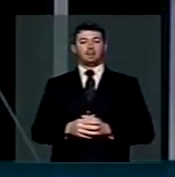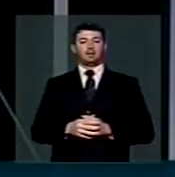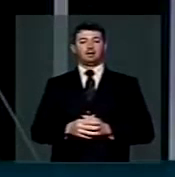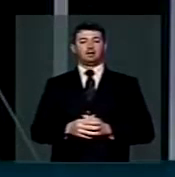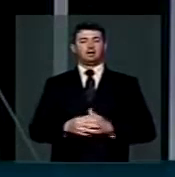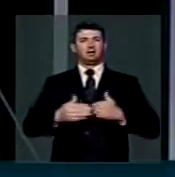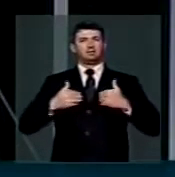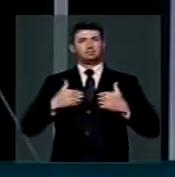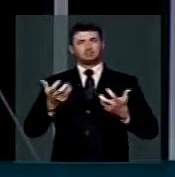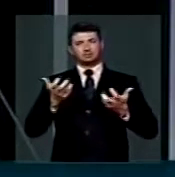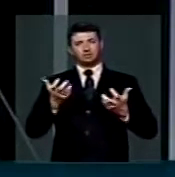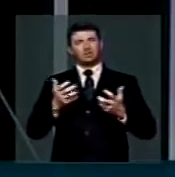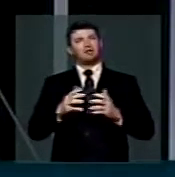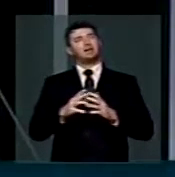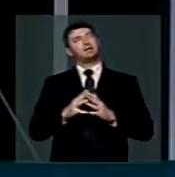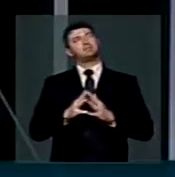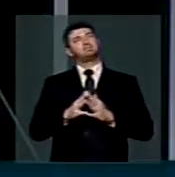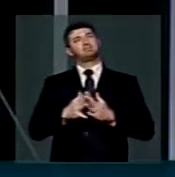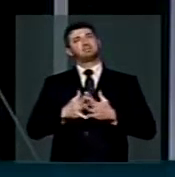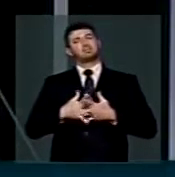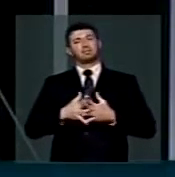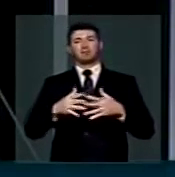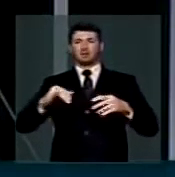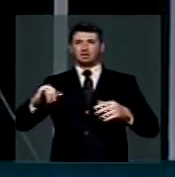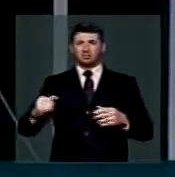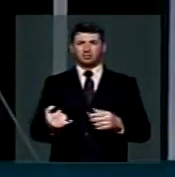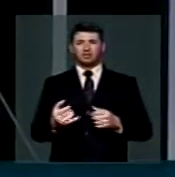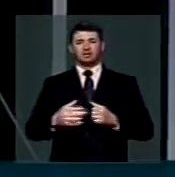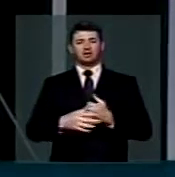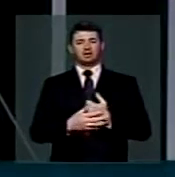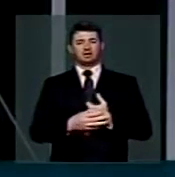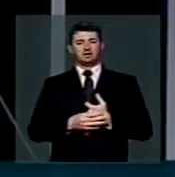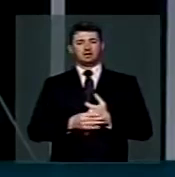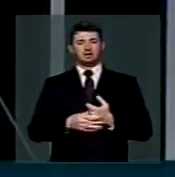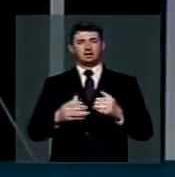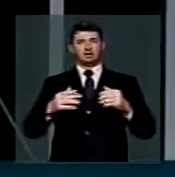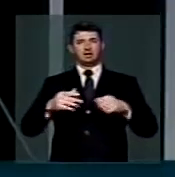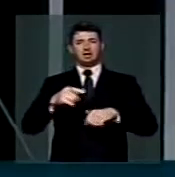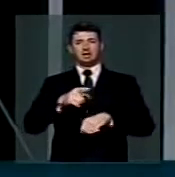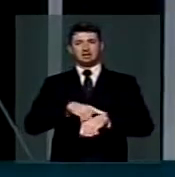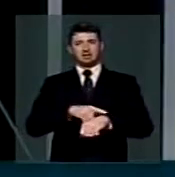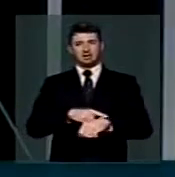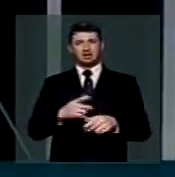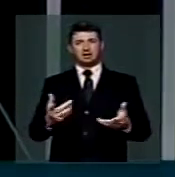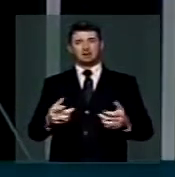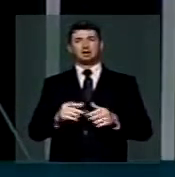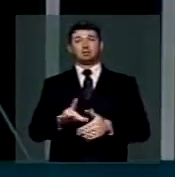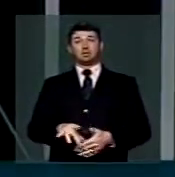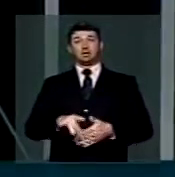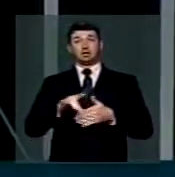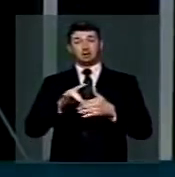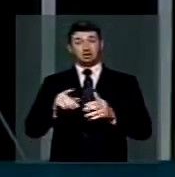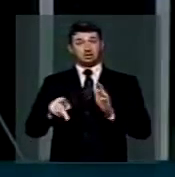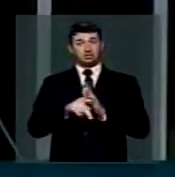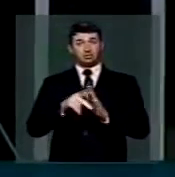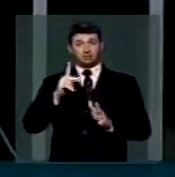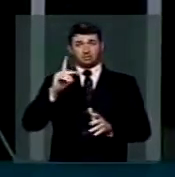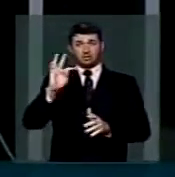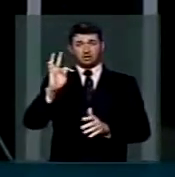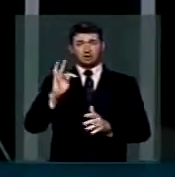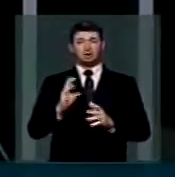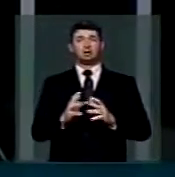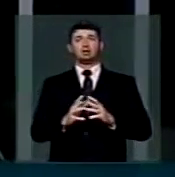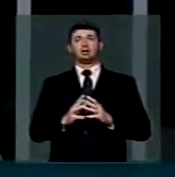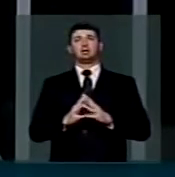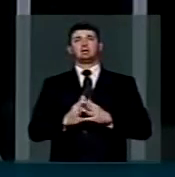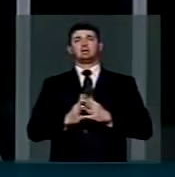Eu quero, senhor presidente, aproveitar esse espaço de liderança do Partido dos